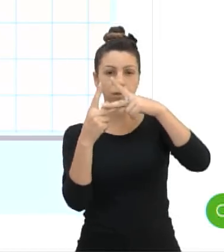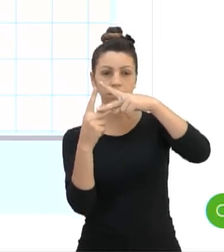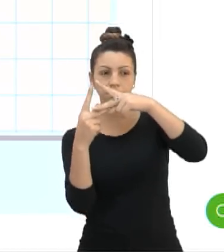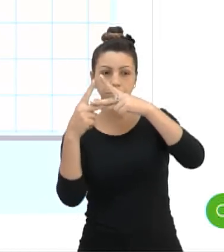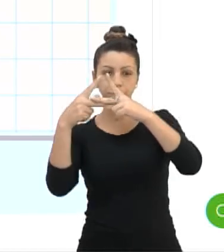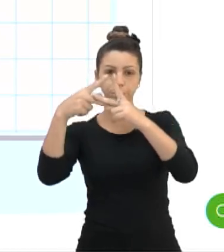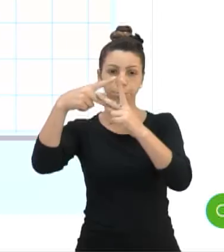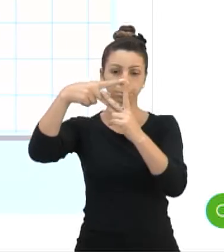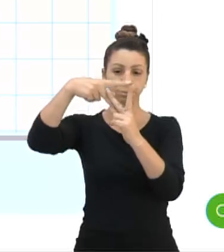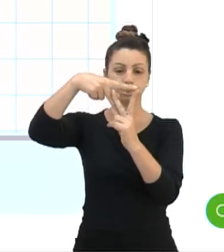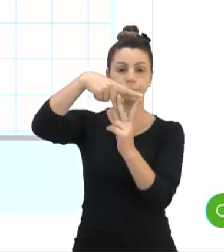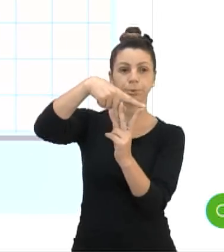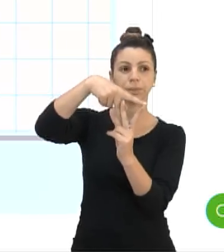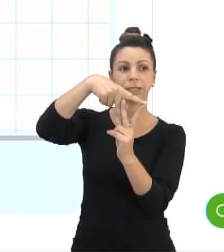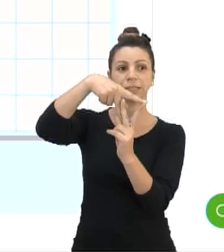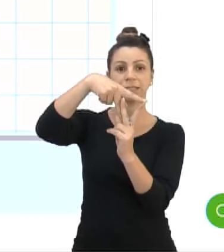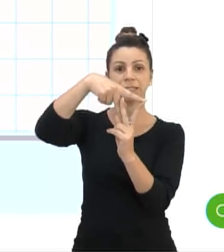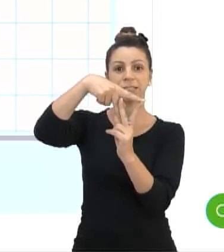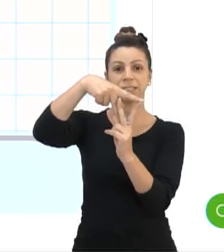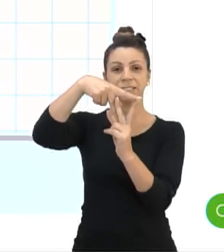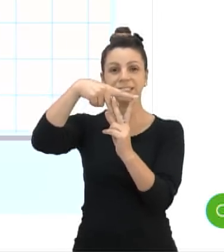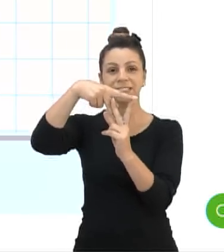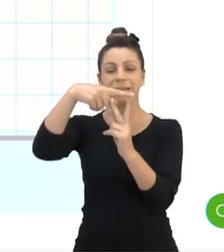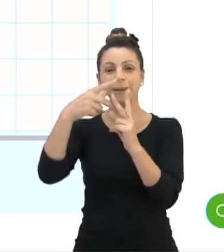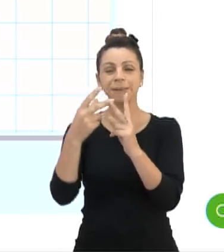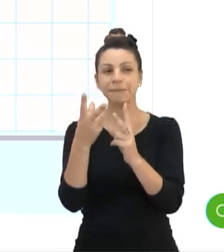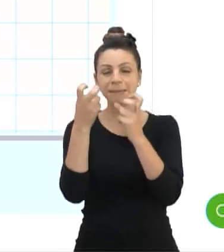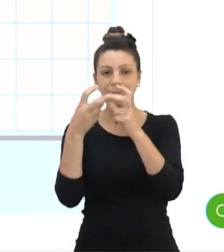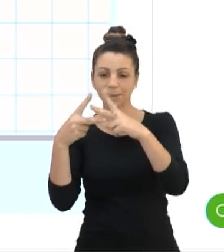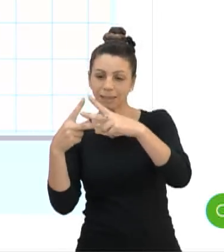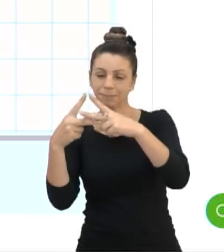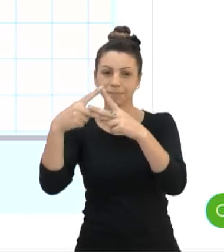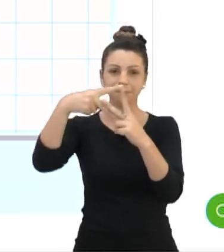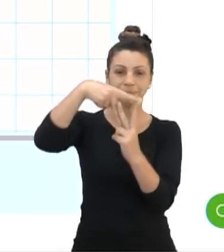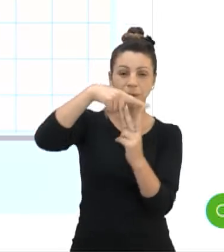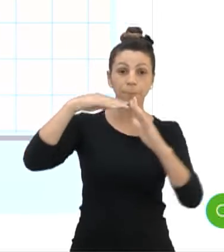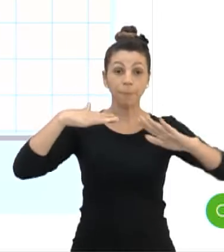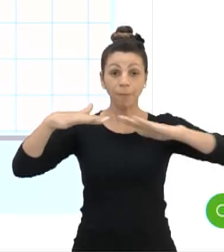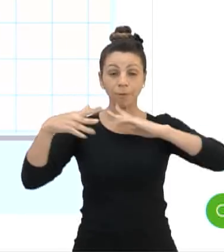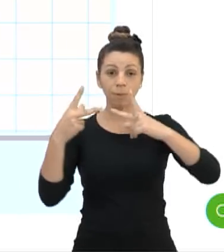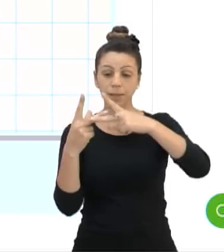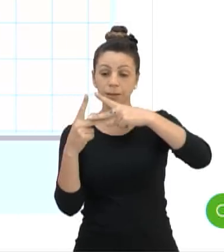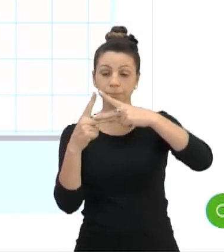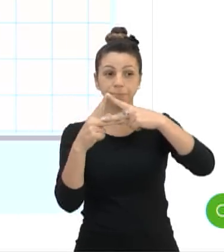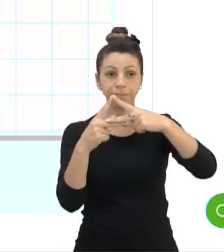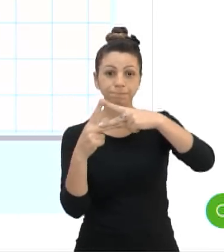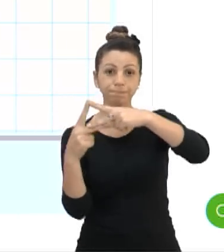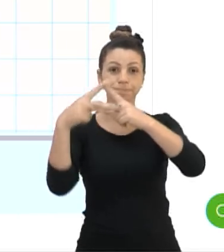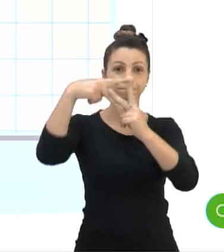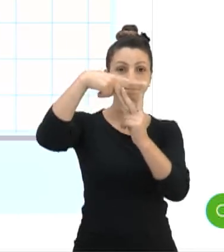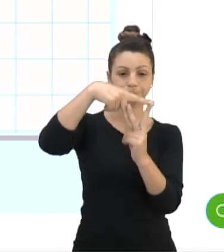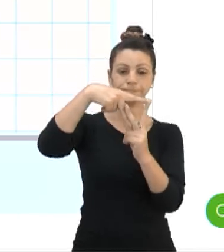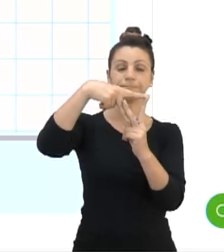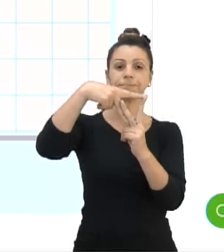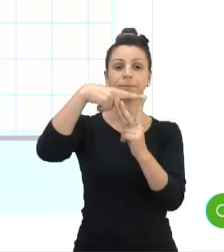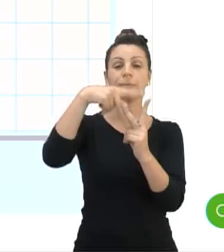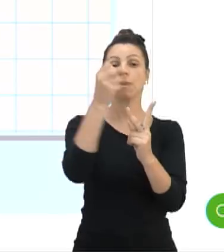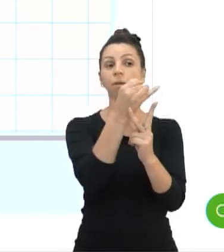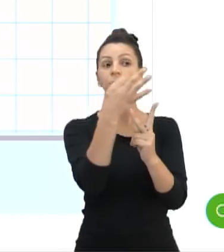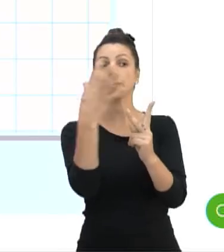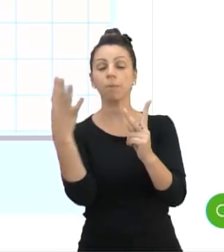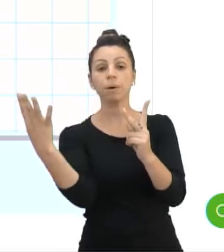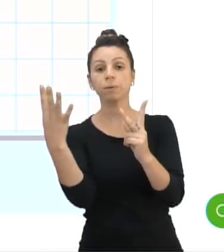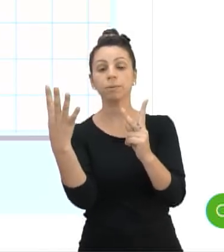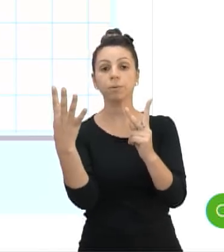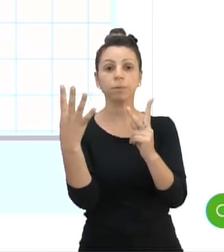só. Ele vai se ajeitar nos quadradinhos. Então, mexam com a figura de vocês, brinquem com ela, para conseguirem contar certinho